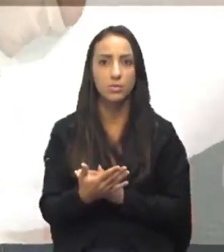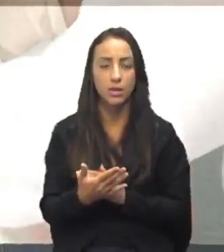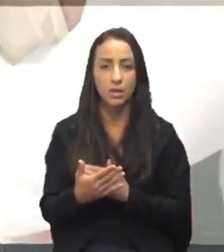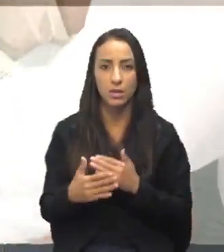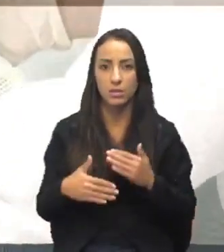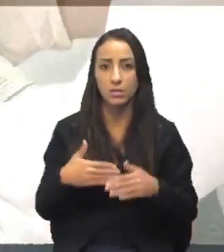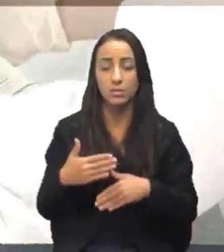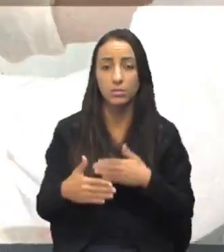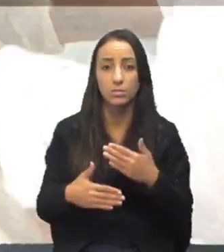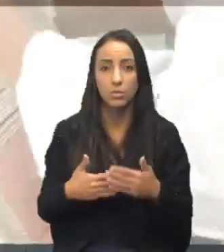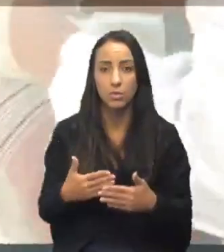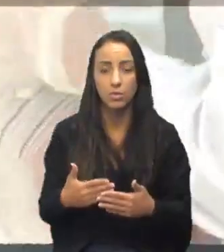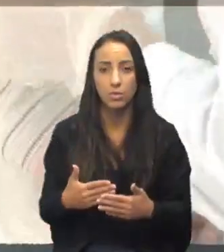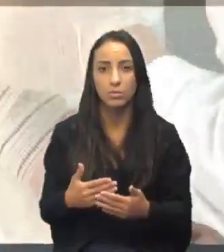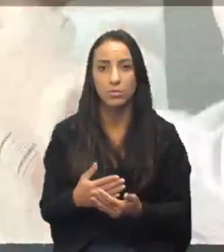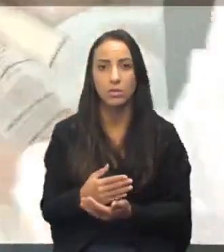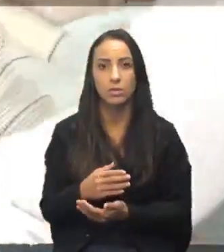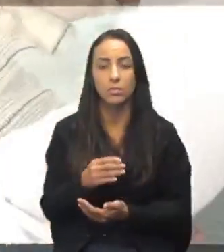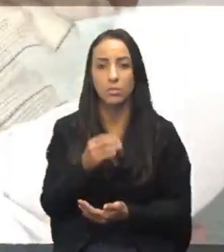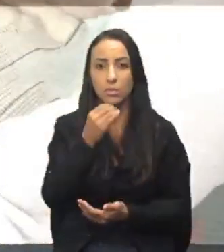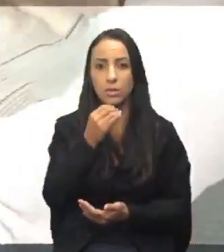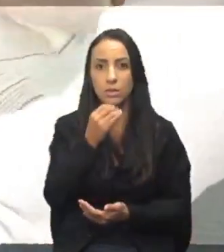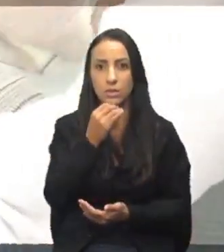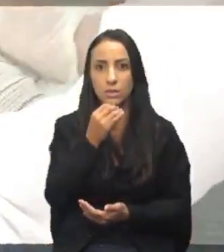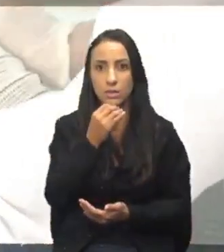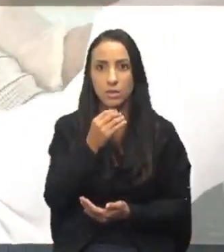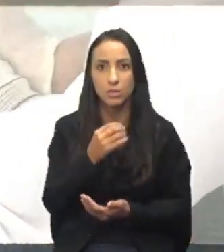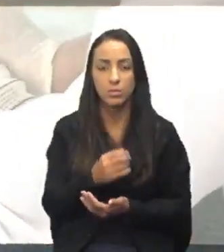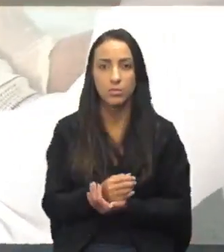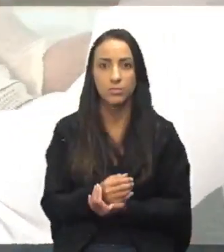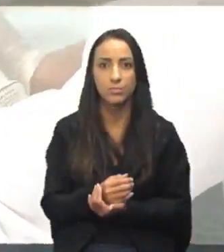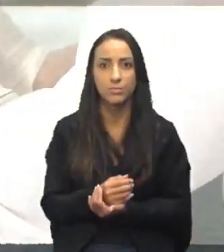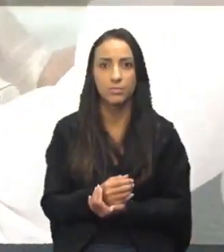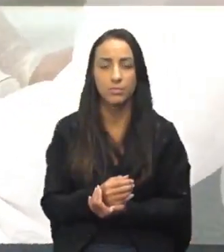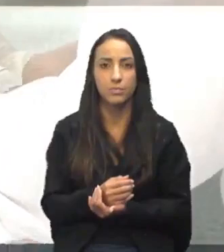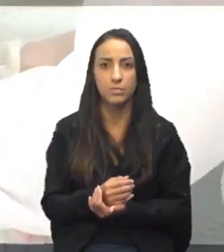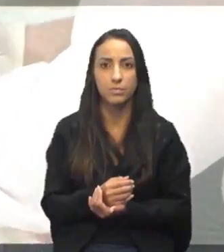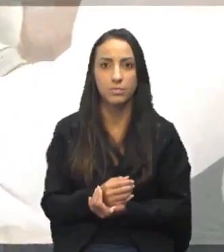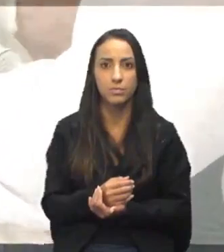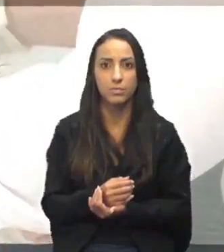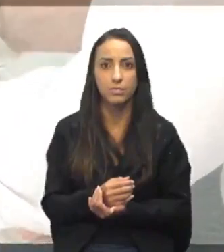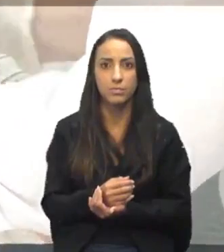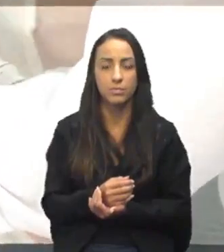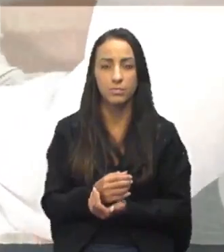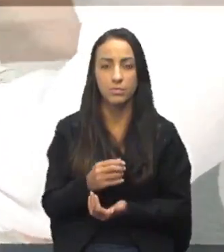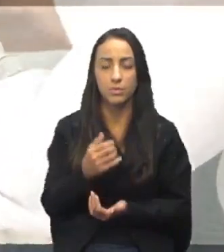próximas bandagens. Por exemplo, a circular, em que você precisa,